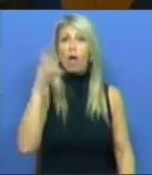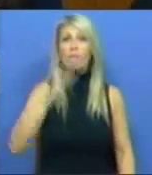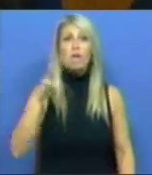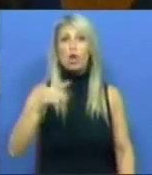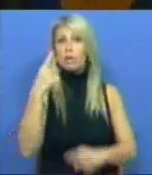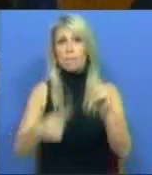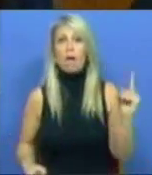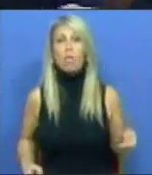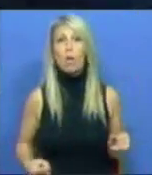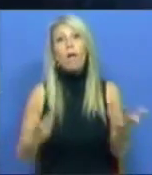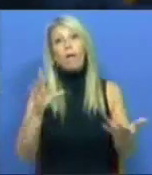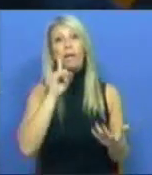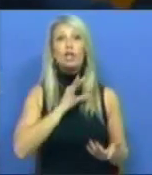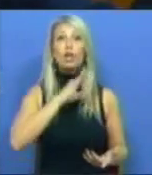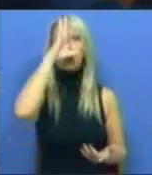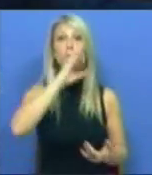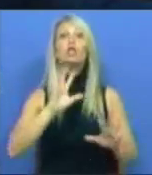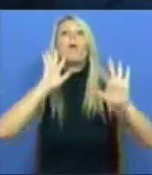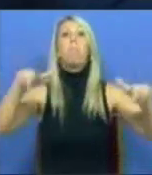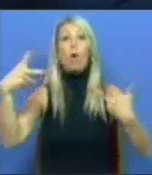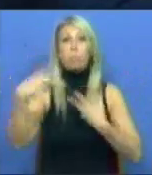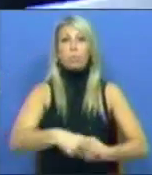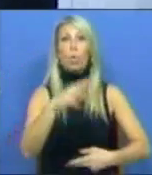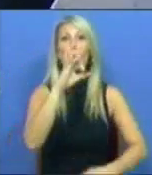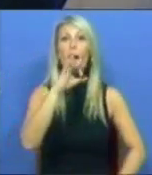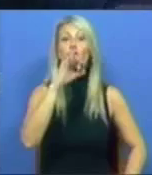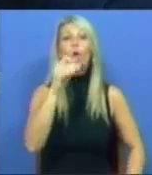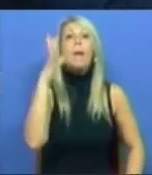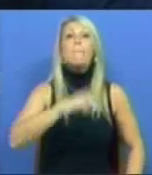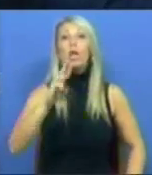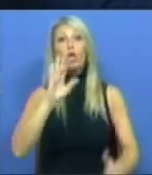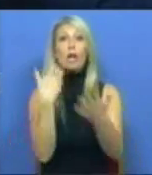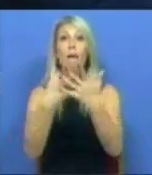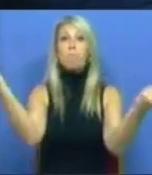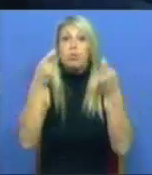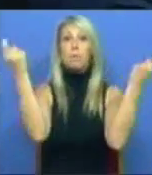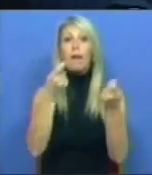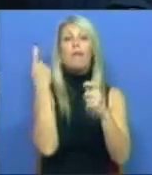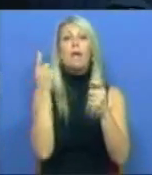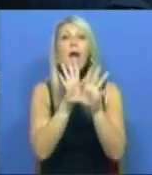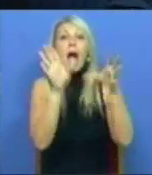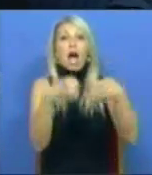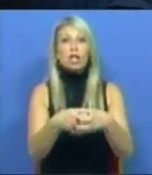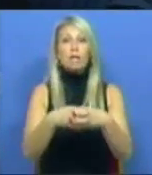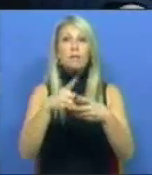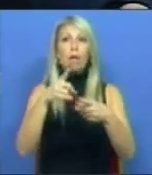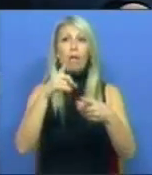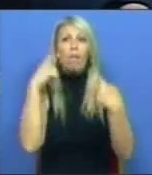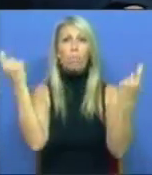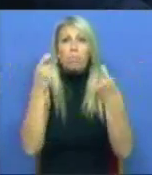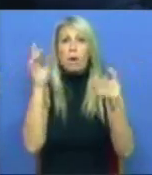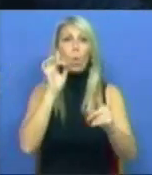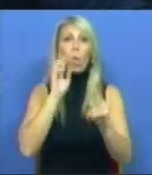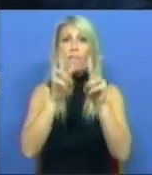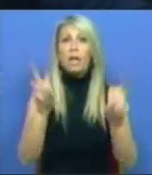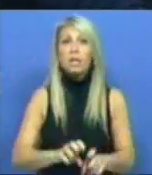milhões e a senhora Ministra pode cortar nos 4 milhões que são dados à publicidade da Agência Nacional para a Qualificação